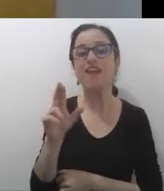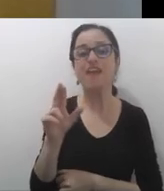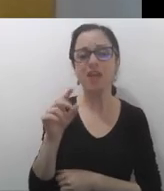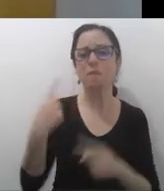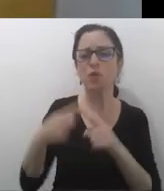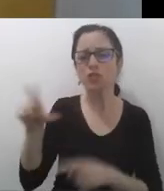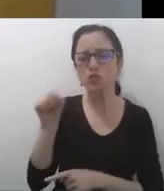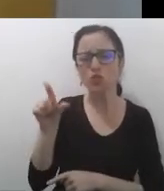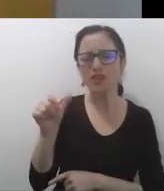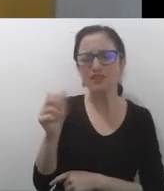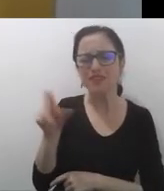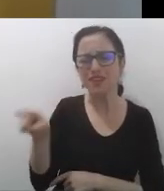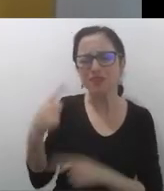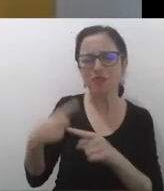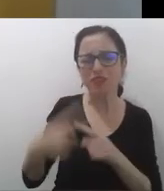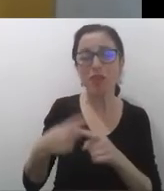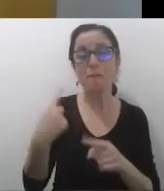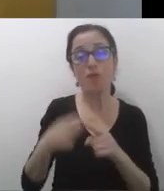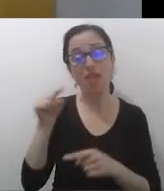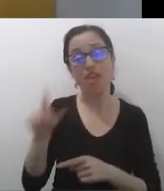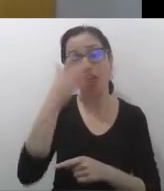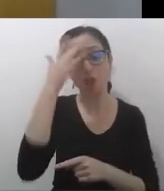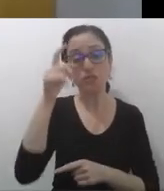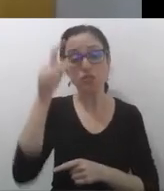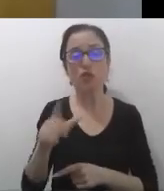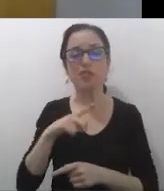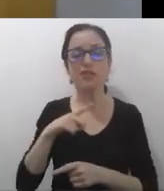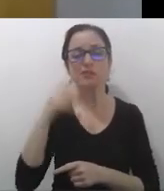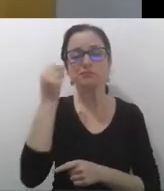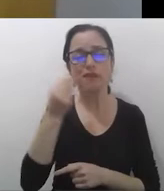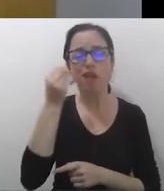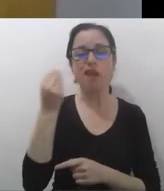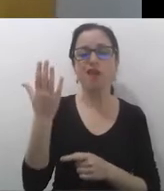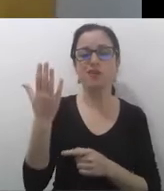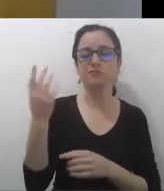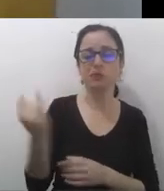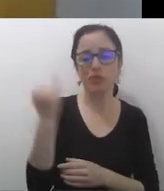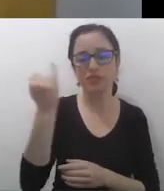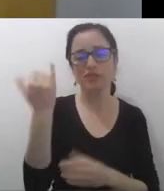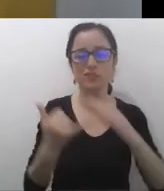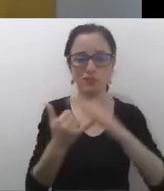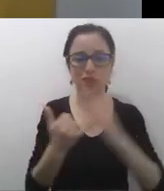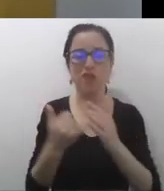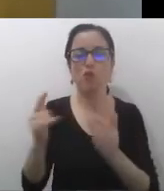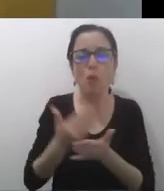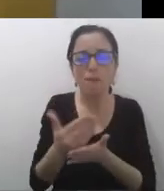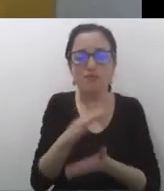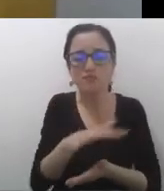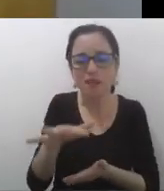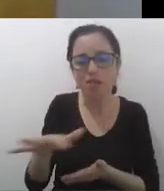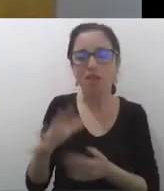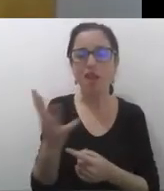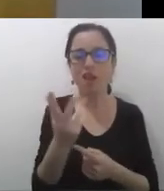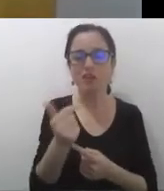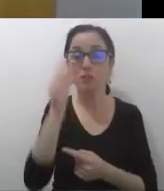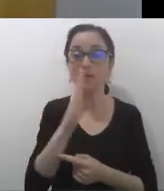Segal. Por que, que o Lazar Segal foi escolhido? Porque ele era alguém que tinha já um peso institucional no, vamos